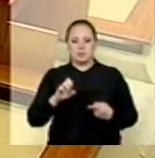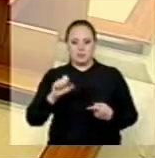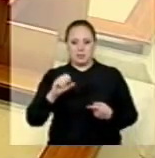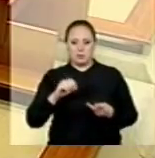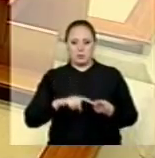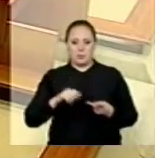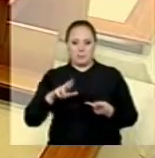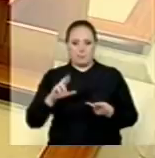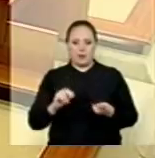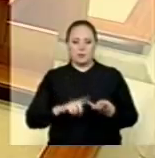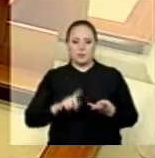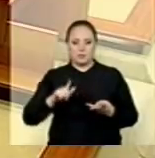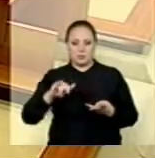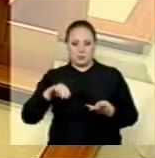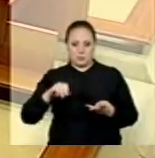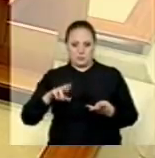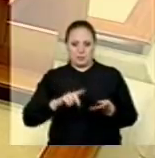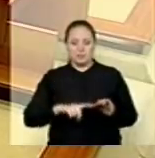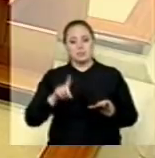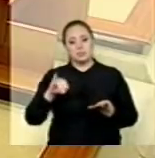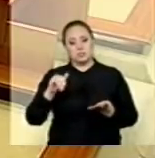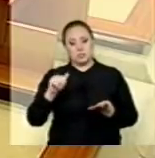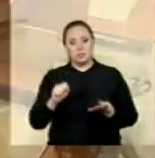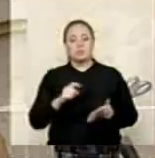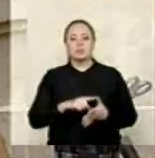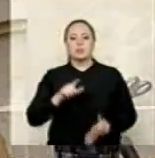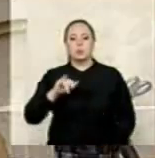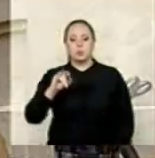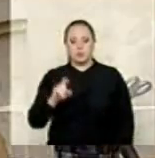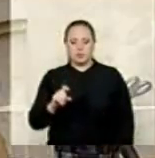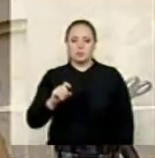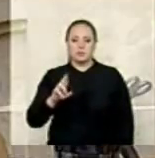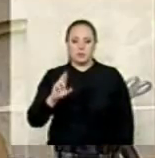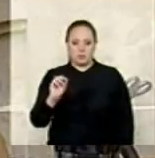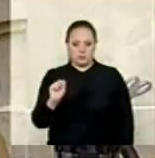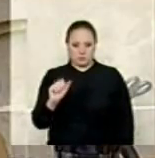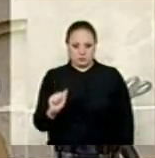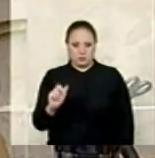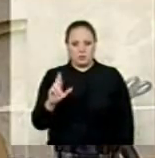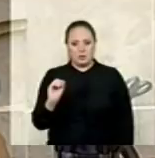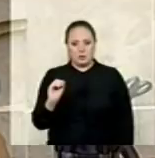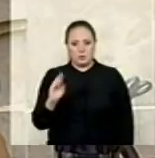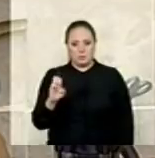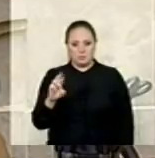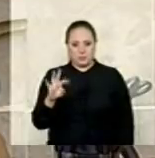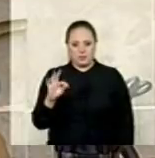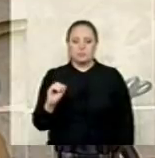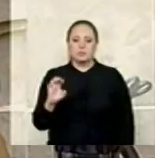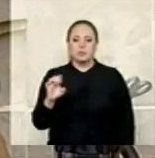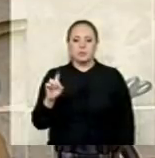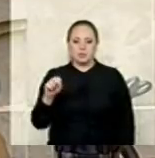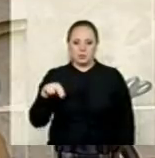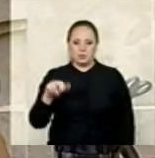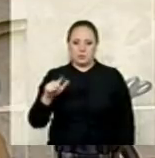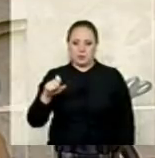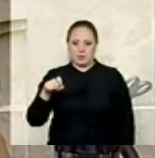Marco Aurélio, Gilmar Mendes, Dias Toffoli, Luiz Fux, Rosa Weber, Roberto Barroso, Edson Fachin e Alexandre